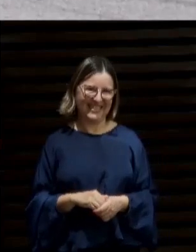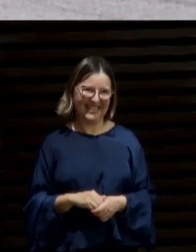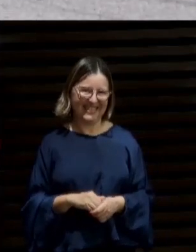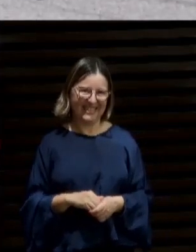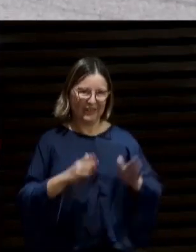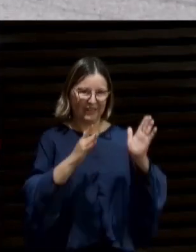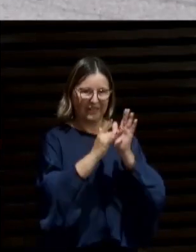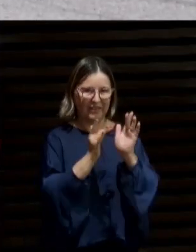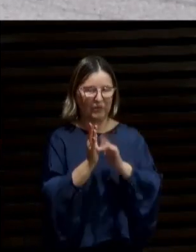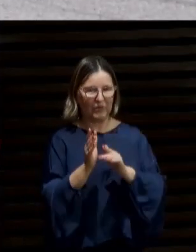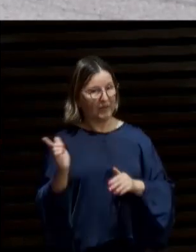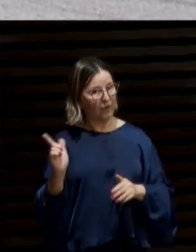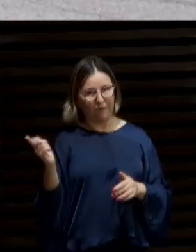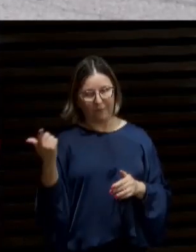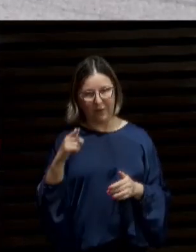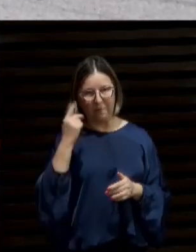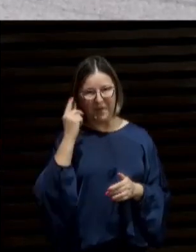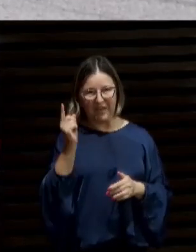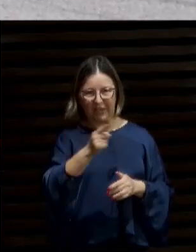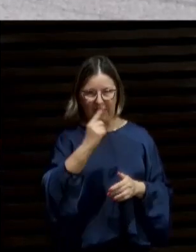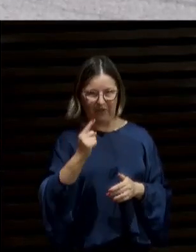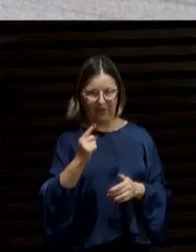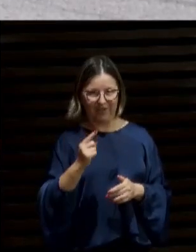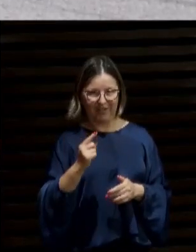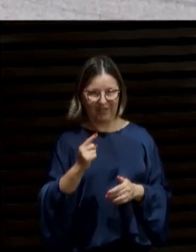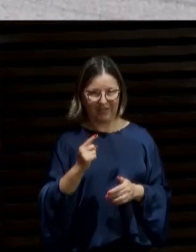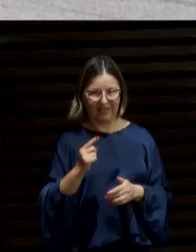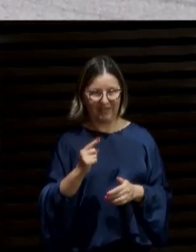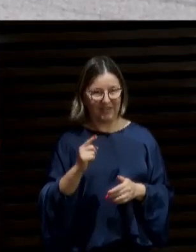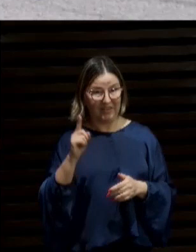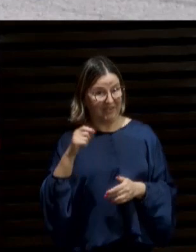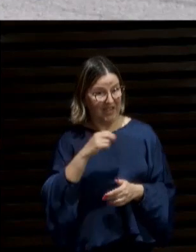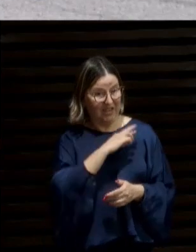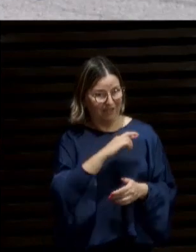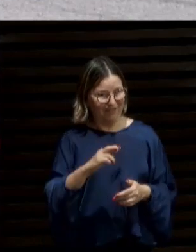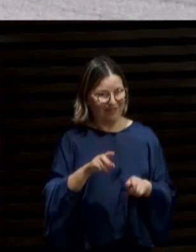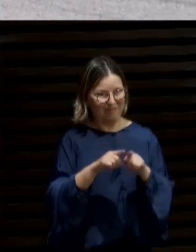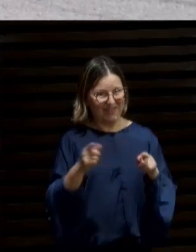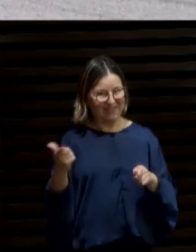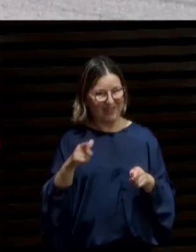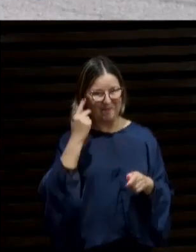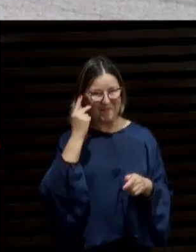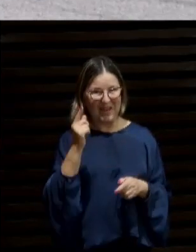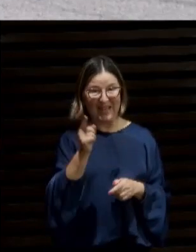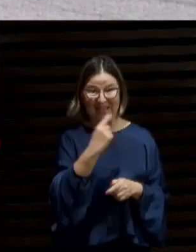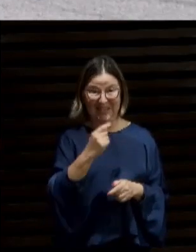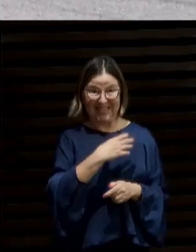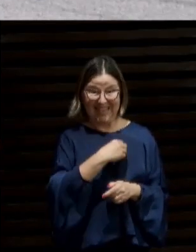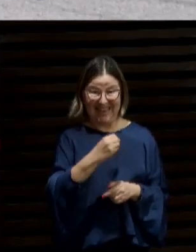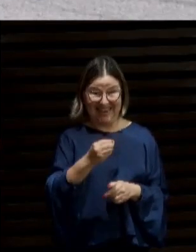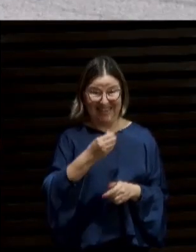Jesus não veio para que a gente fosse um religioso, mas veio para que nós fôssemos herdeiros do